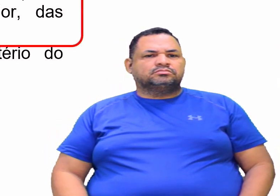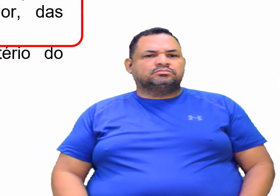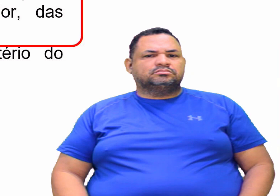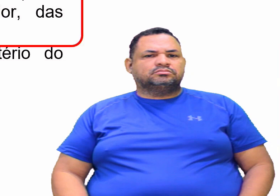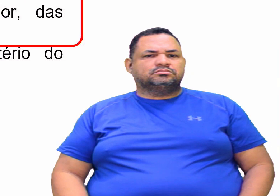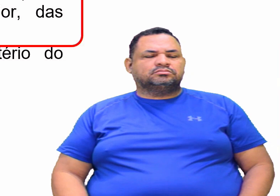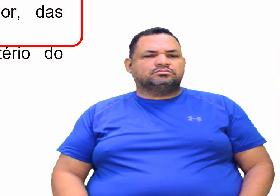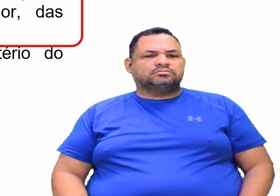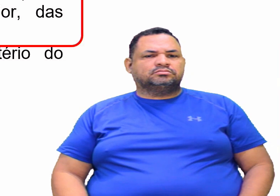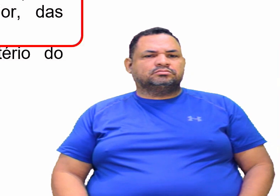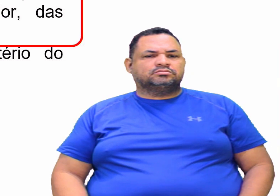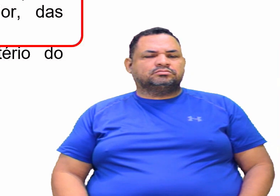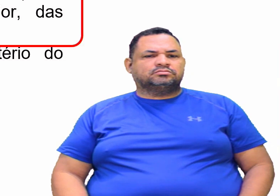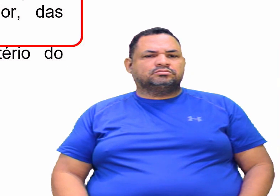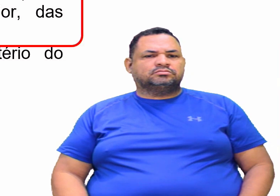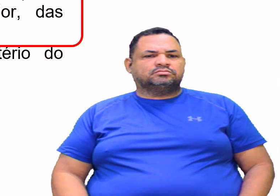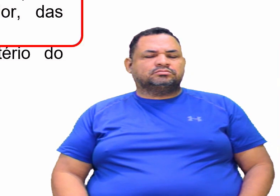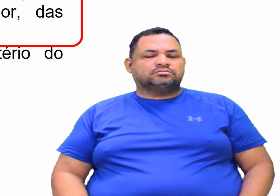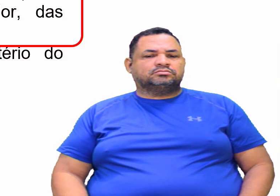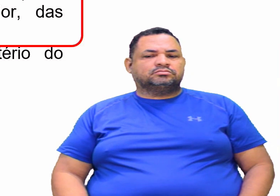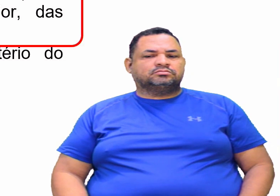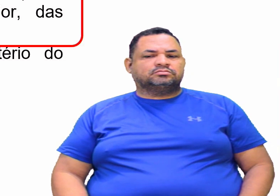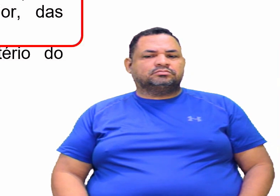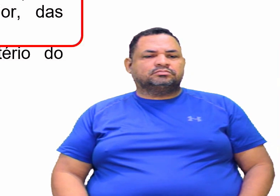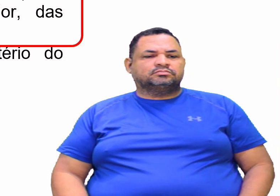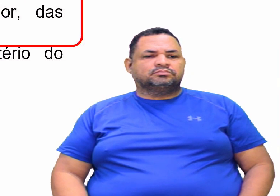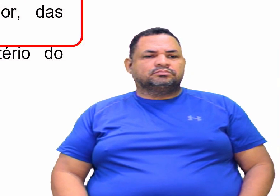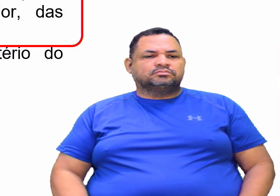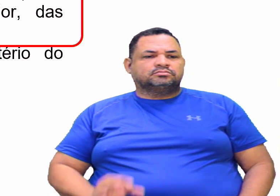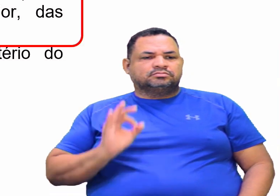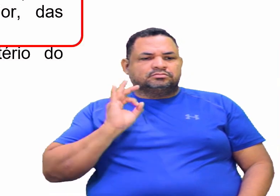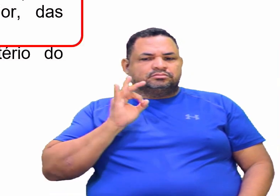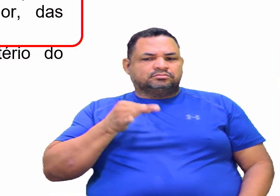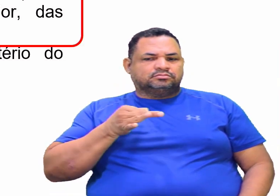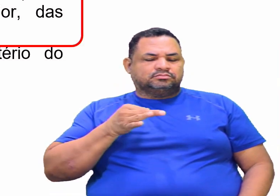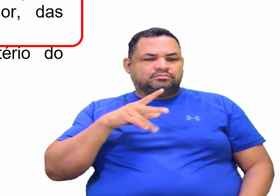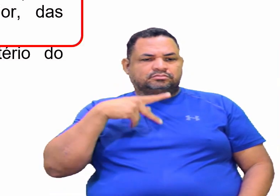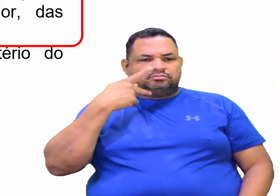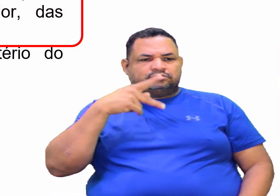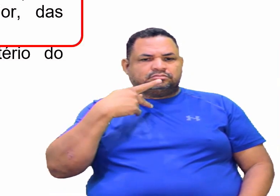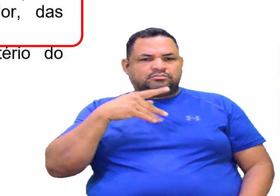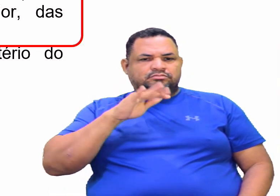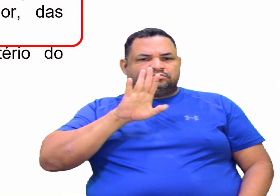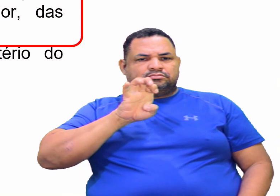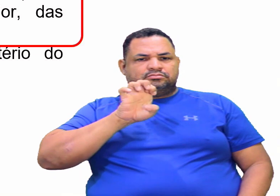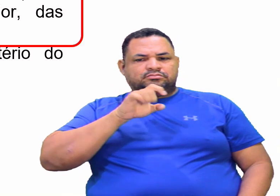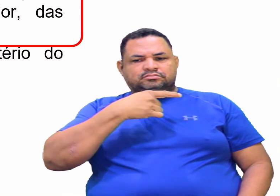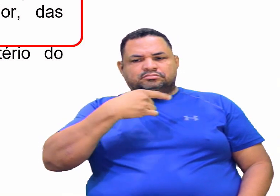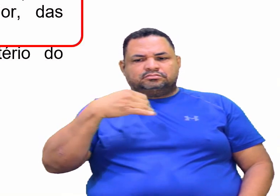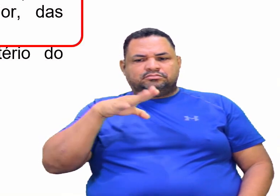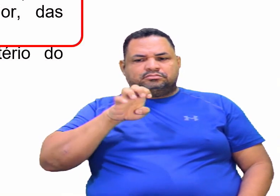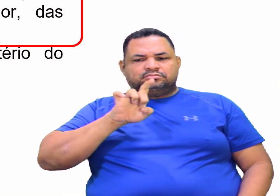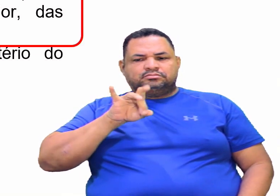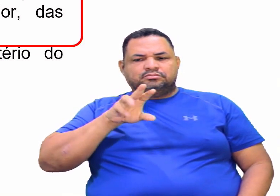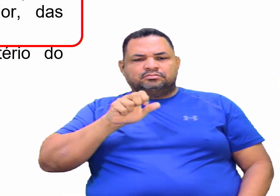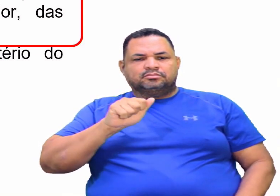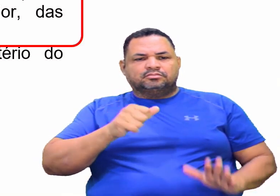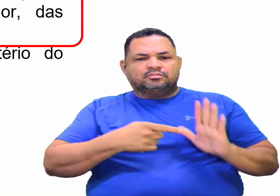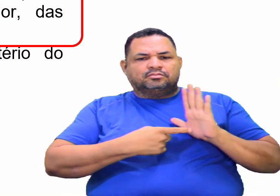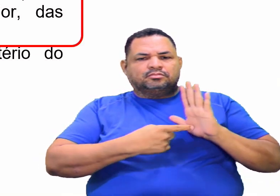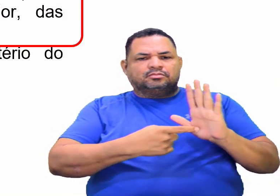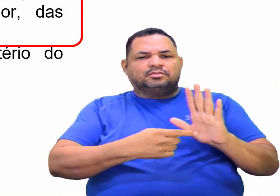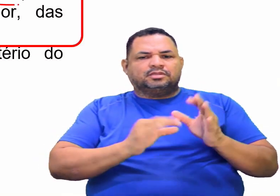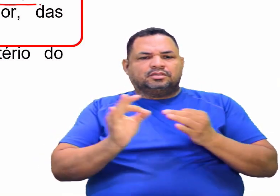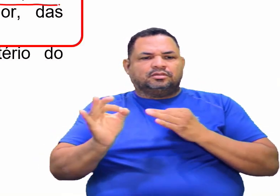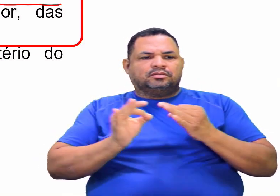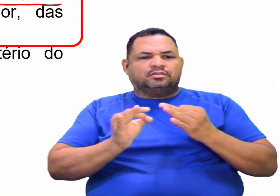Então, nós vemos aqui que é correto dizer sobre o expressionismo que ele representa